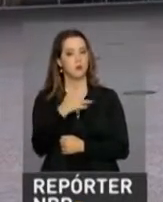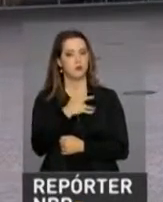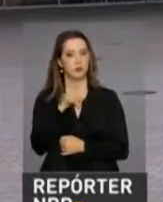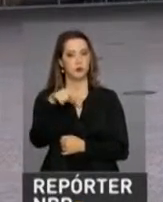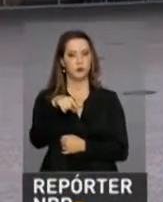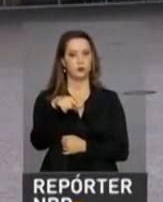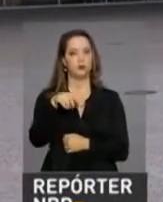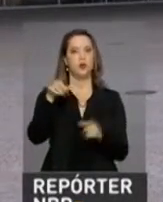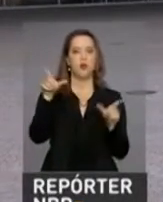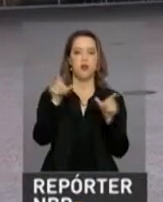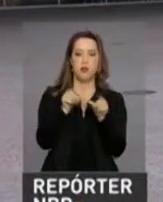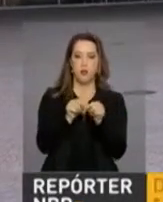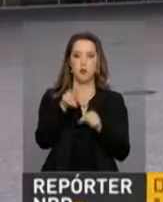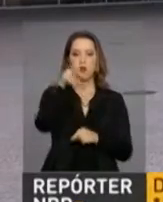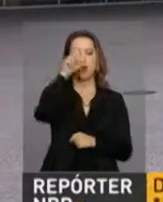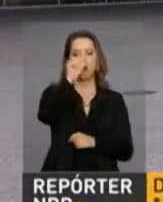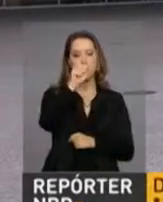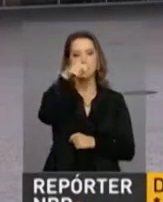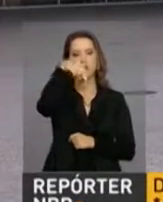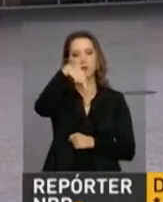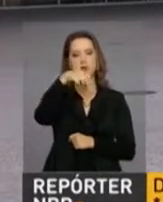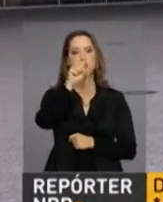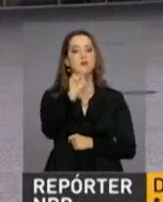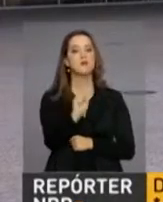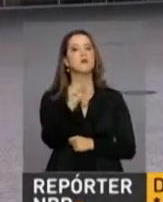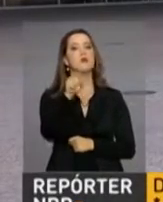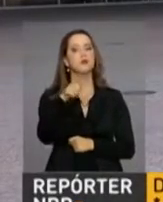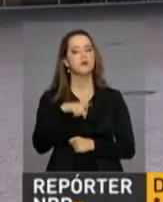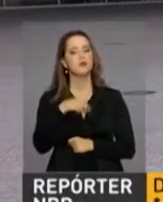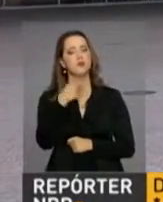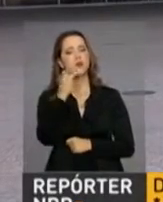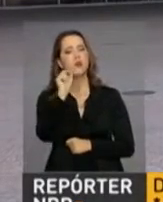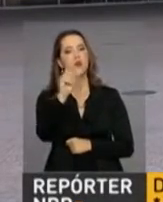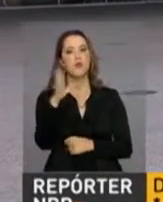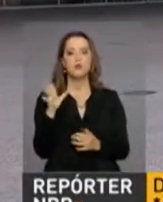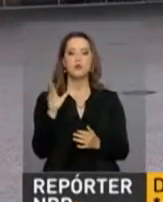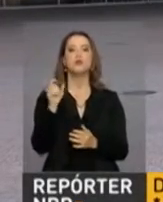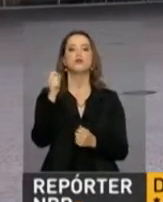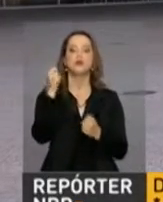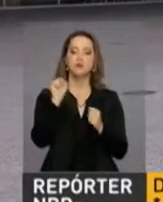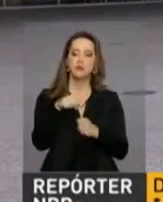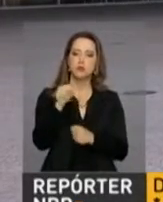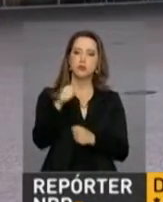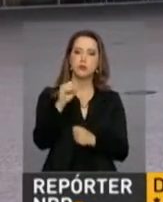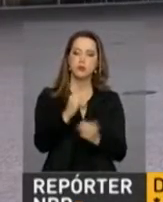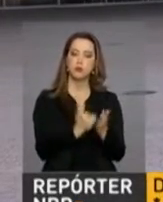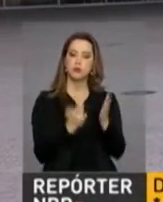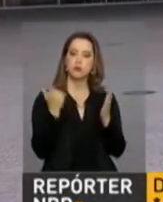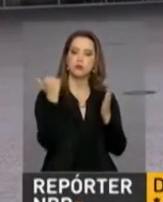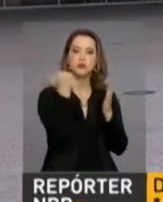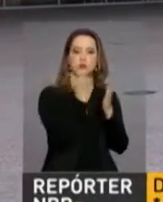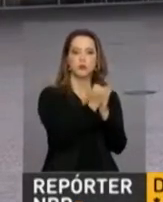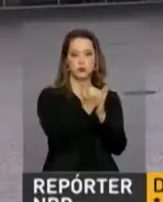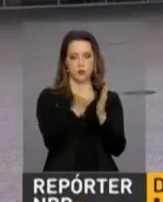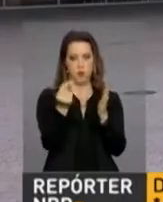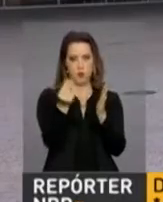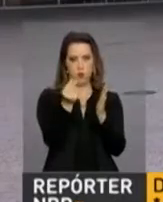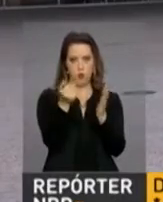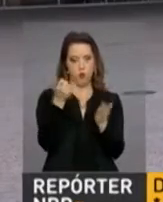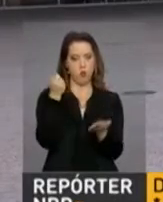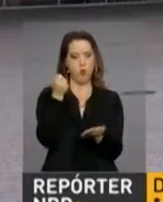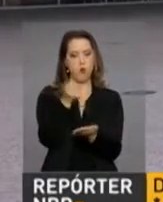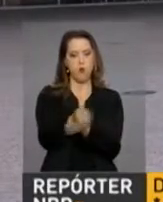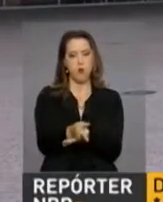agência nacional de saúde suplementar a ns determinou aprovou um reajuste máximo índice de reajuste máximo